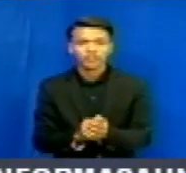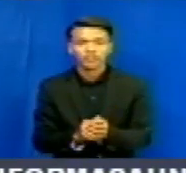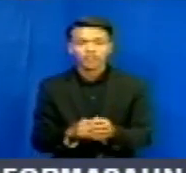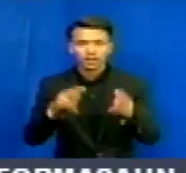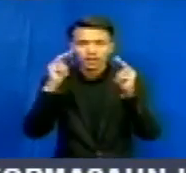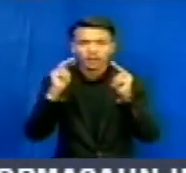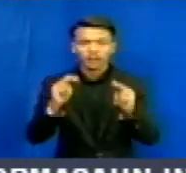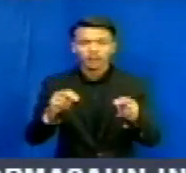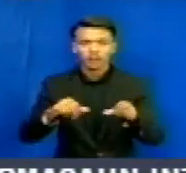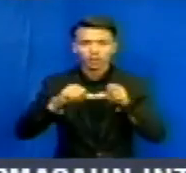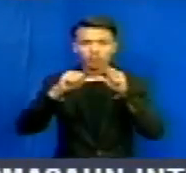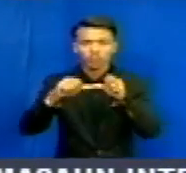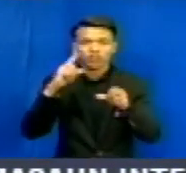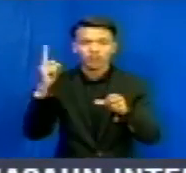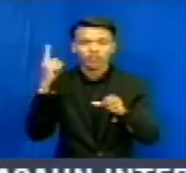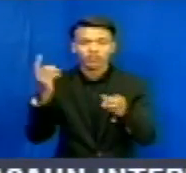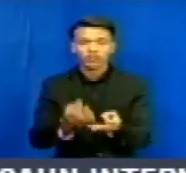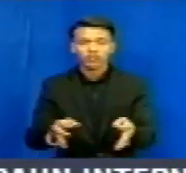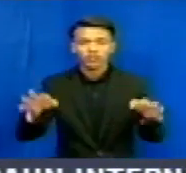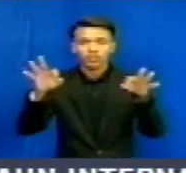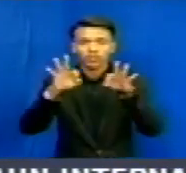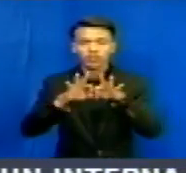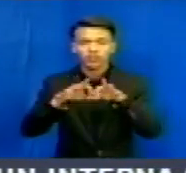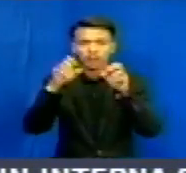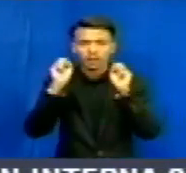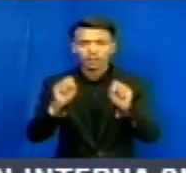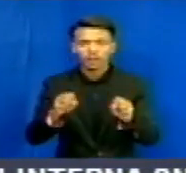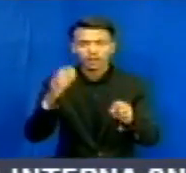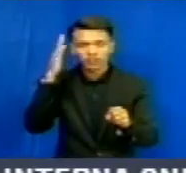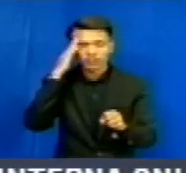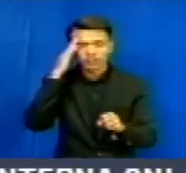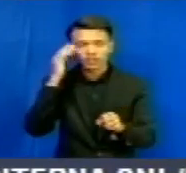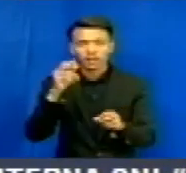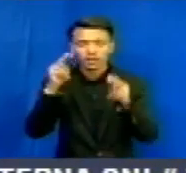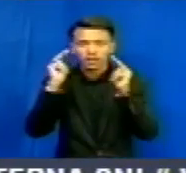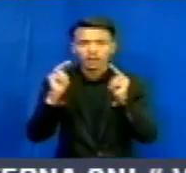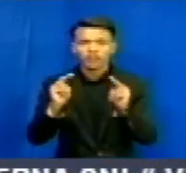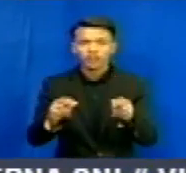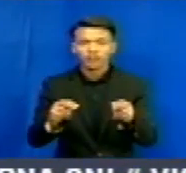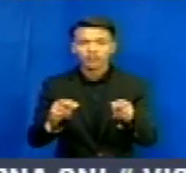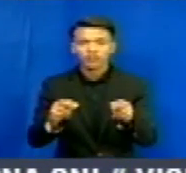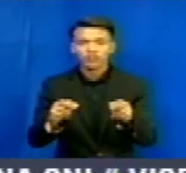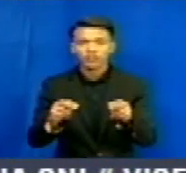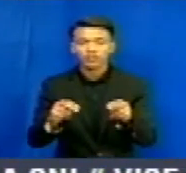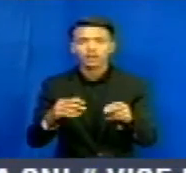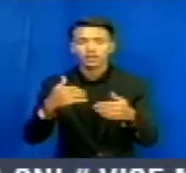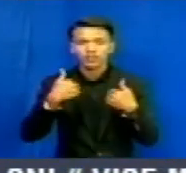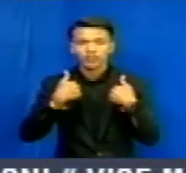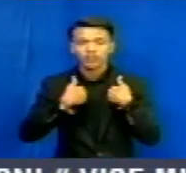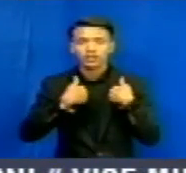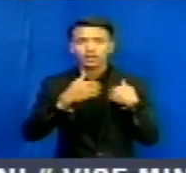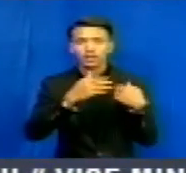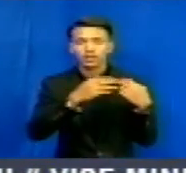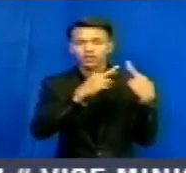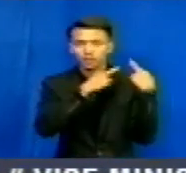tem que continuar na fase importante maca media convencional se irá tem que mar e capacidade a tomar a